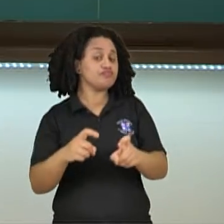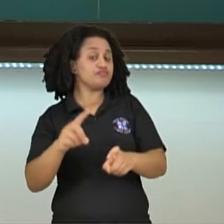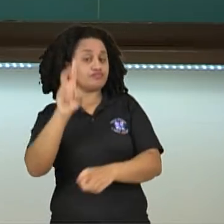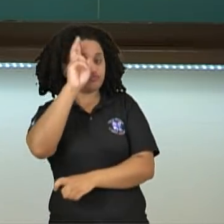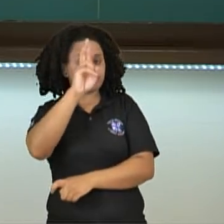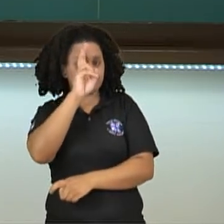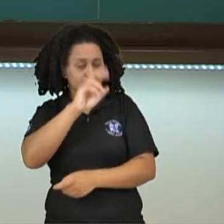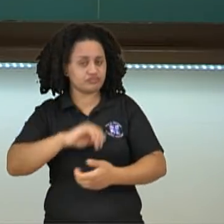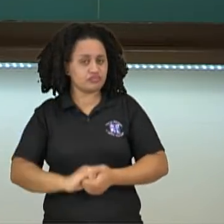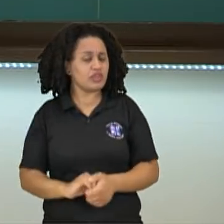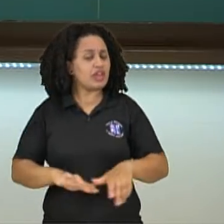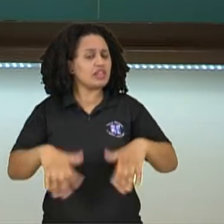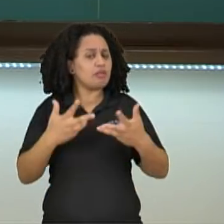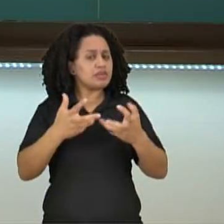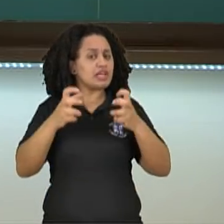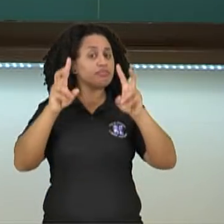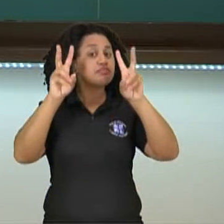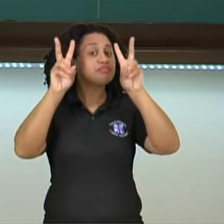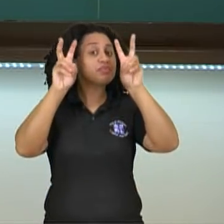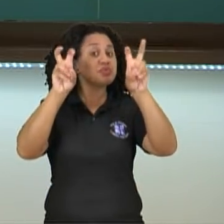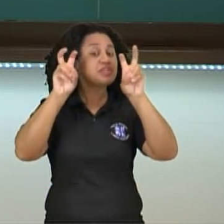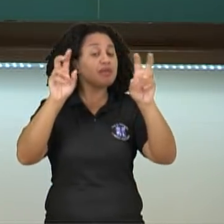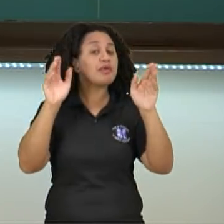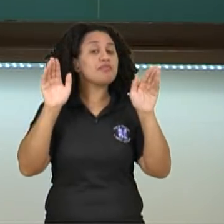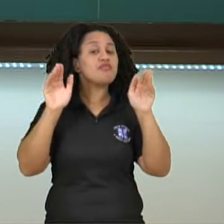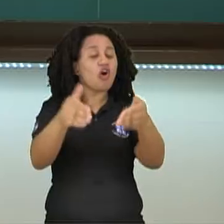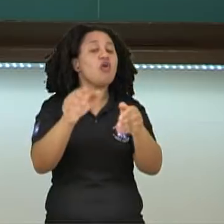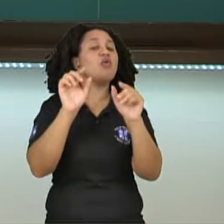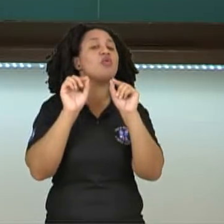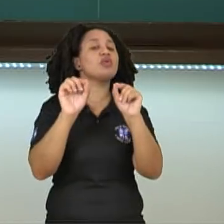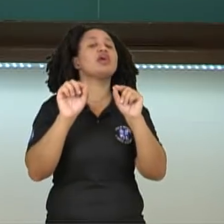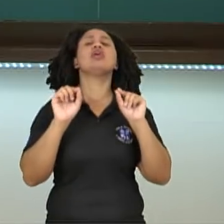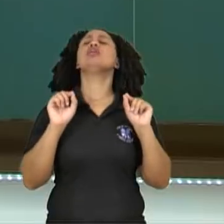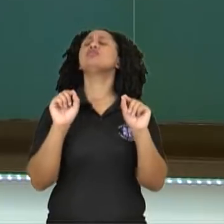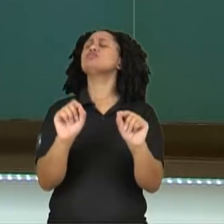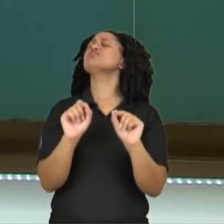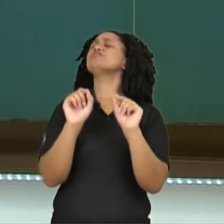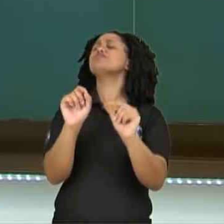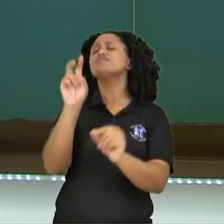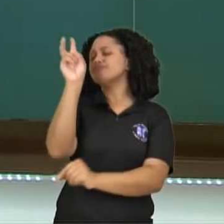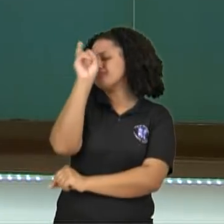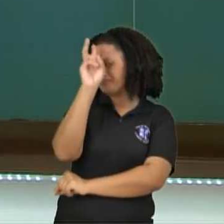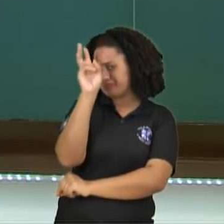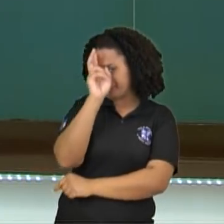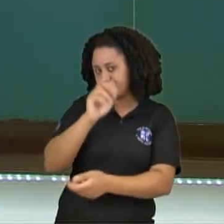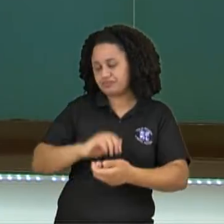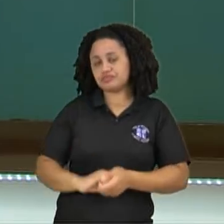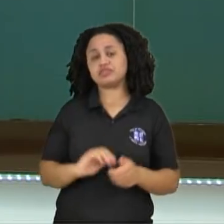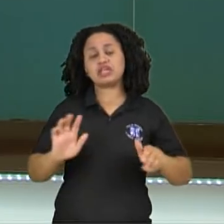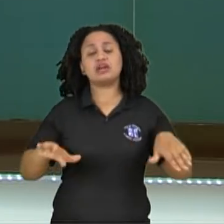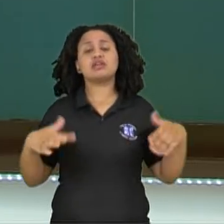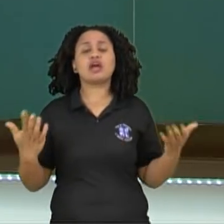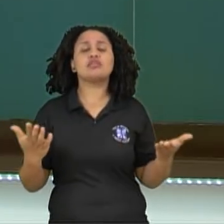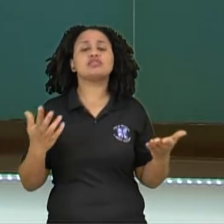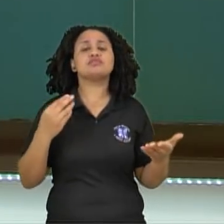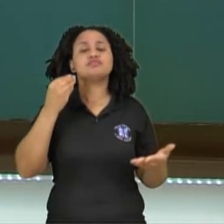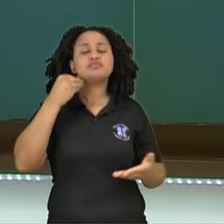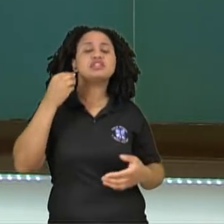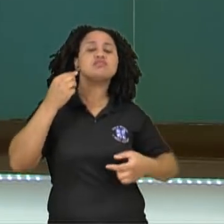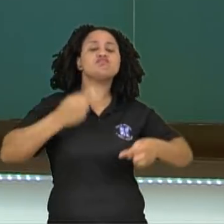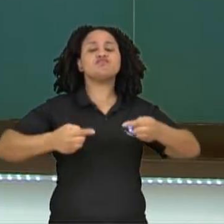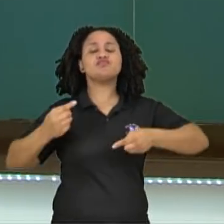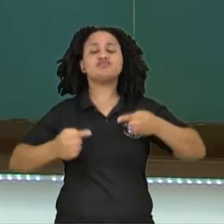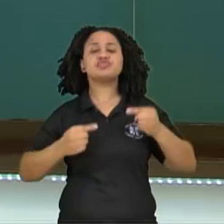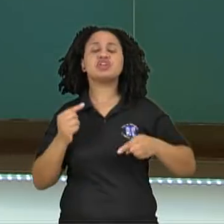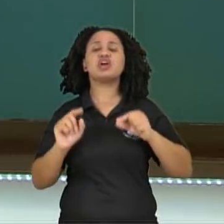afinal, o que é história? Essa é a essência da nossa aula de hoje. E para isso nós vamos tentar discutir com vocês aqui até